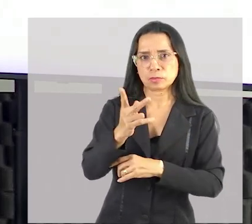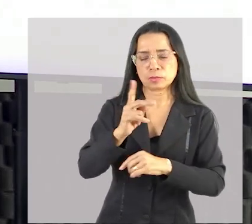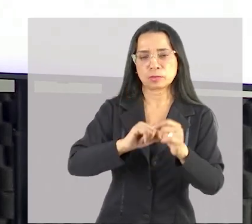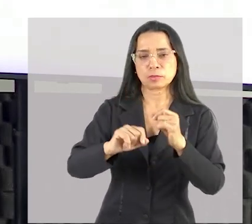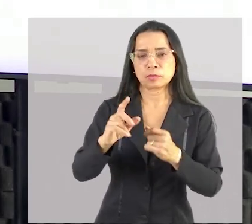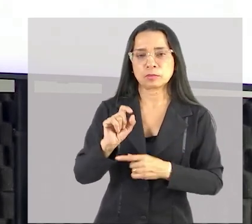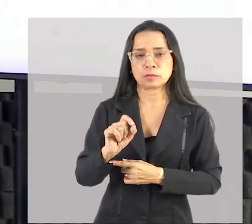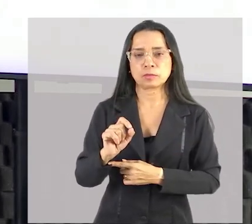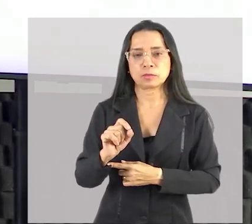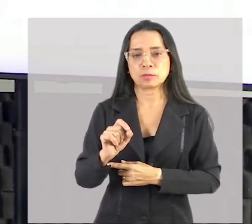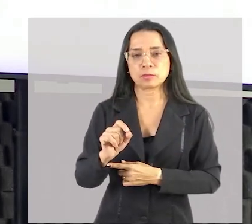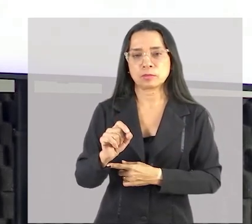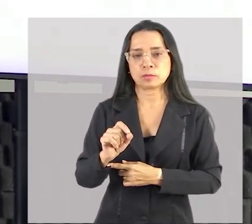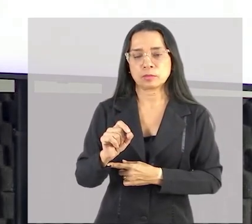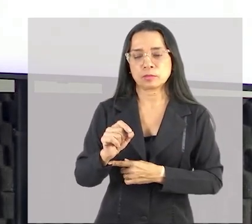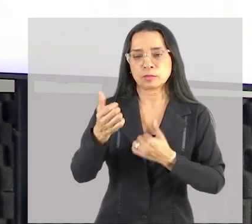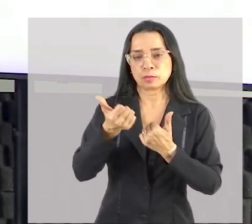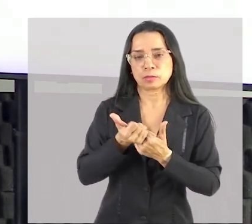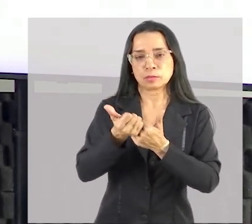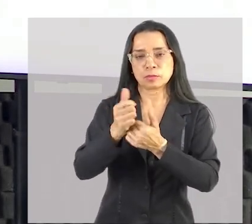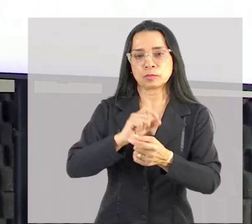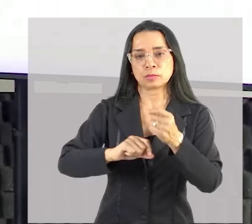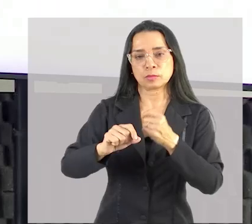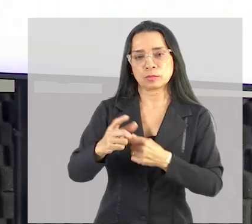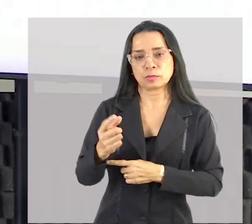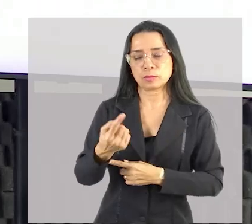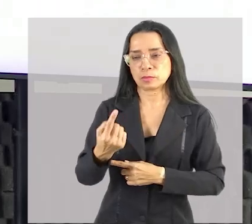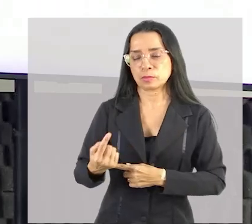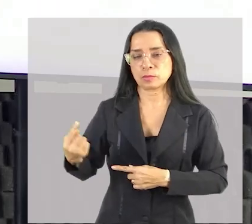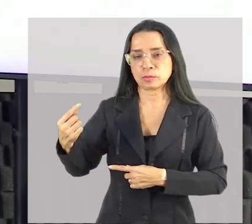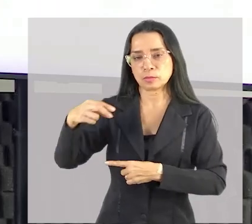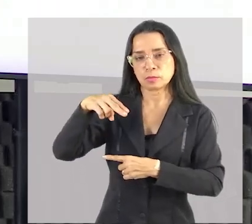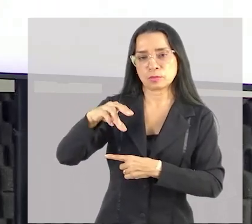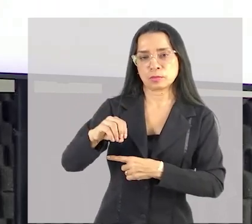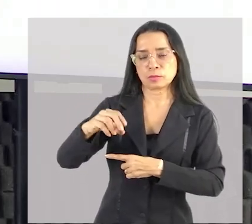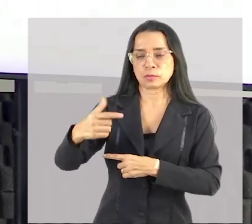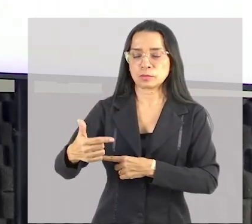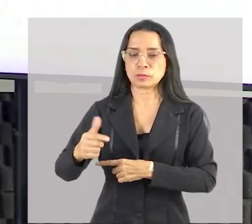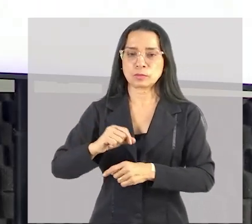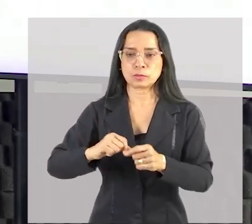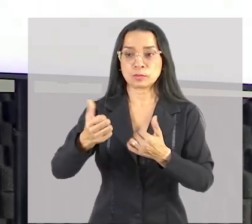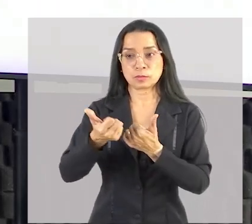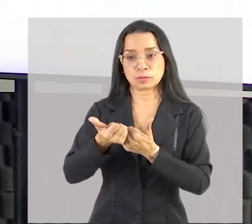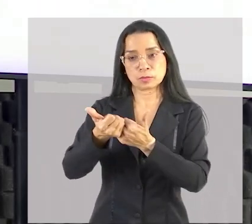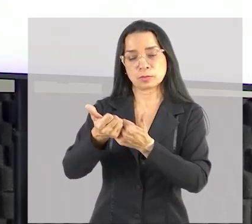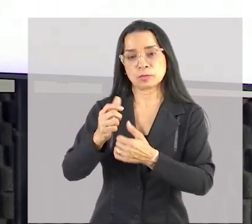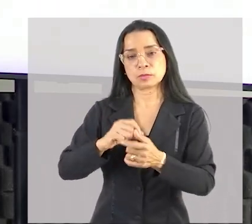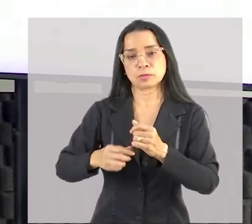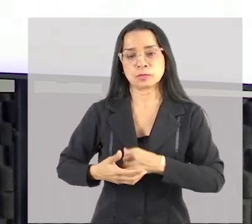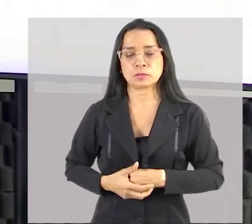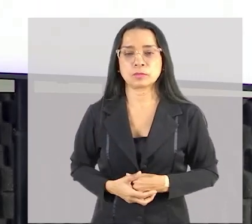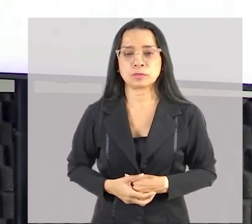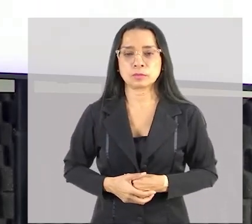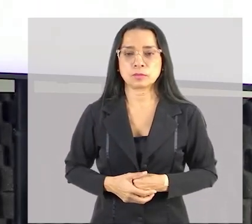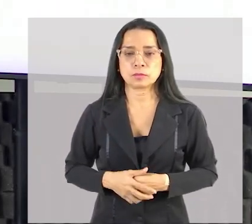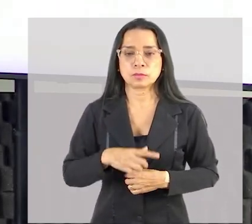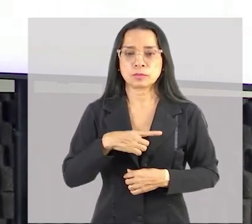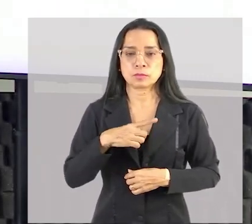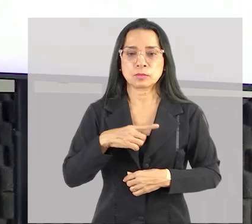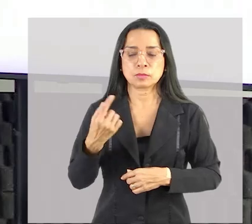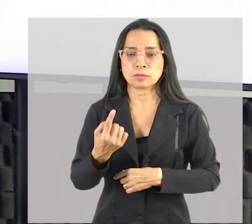processo. E eu vou substituir esse hidrogênio pelo grupo NO2. E aí eu passo a